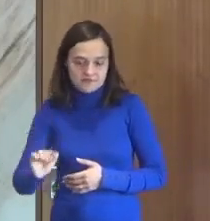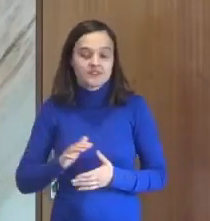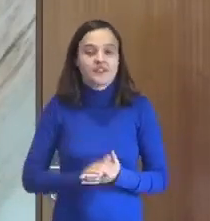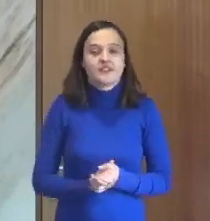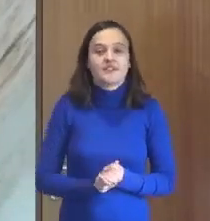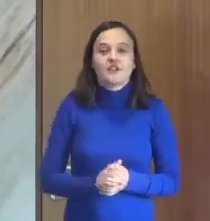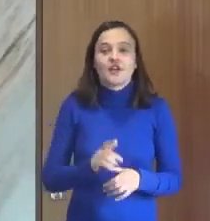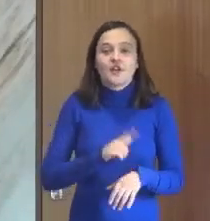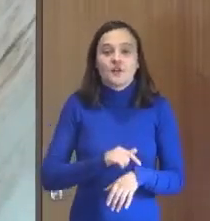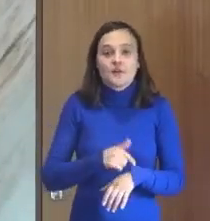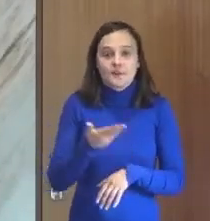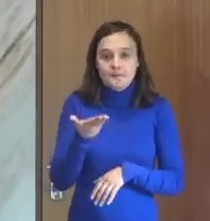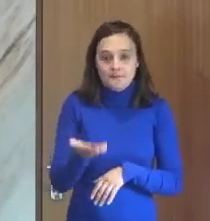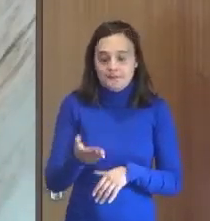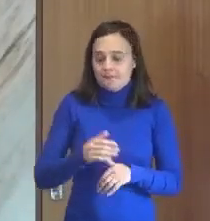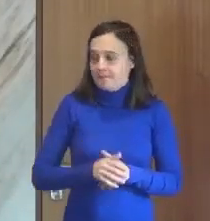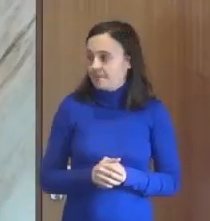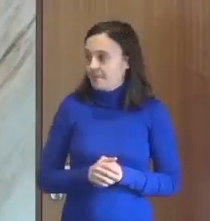ocasião,